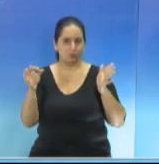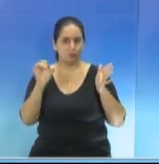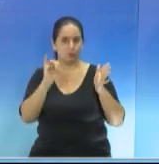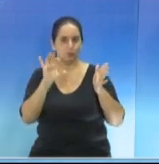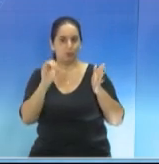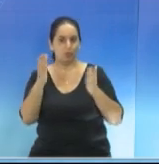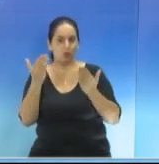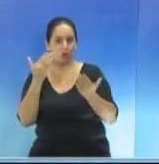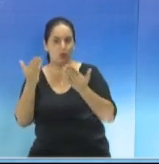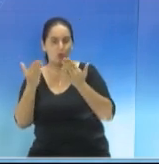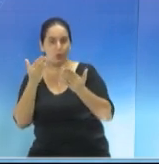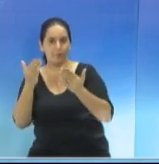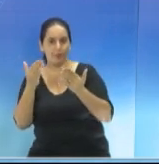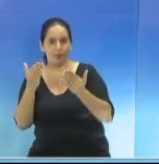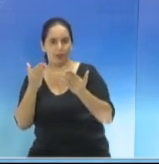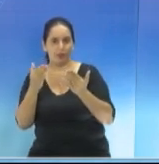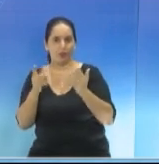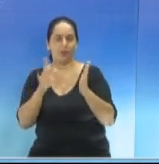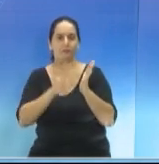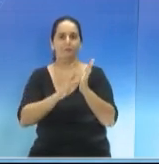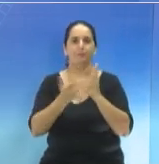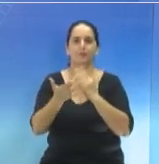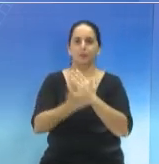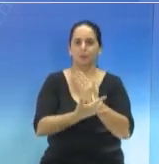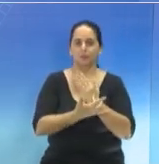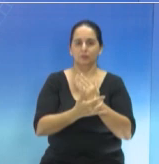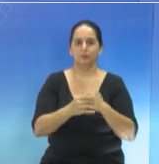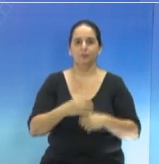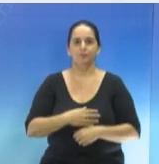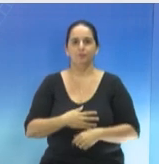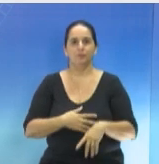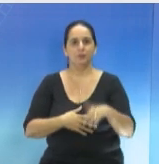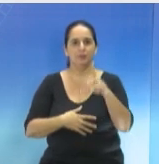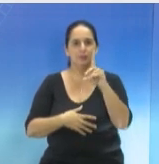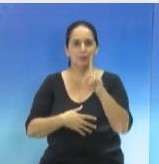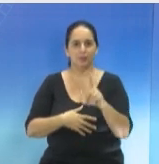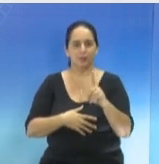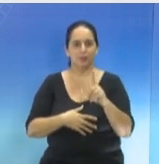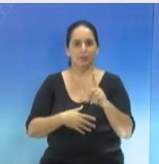a metáfora, mas não tem essa característica. Letra D. A